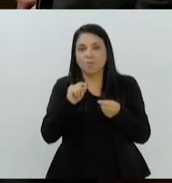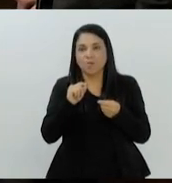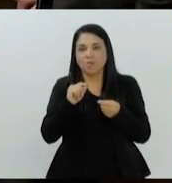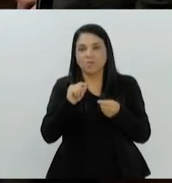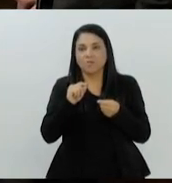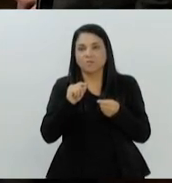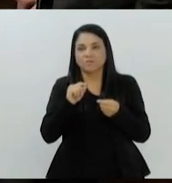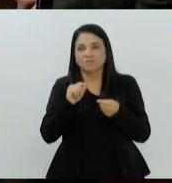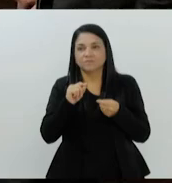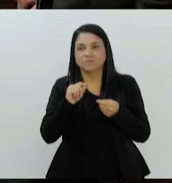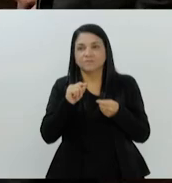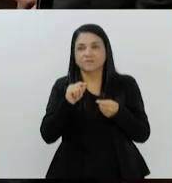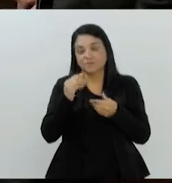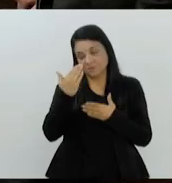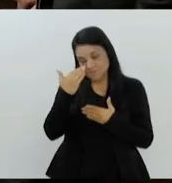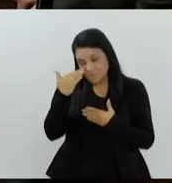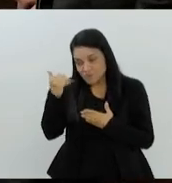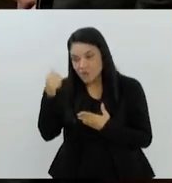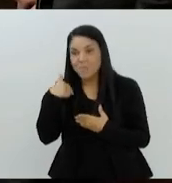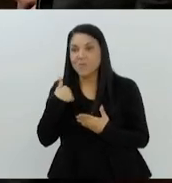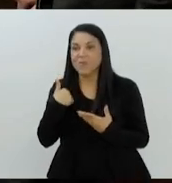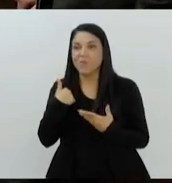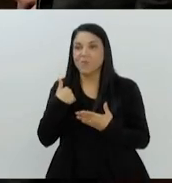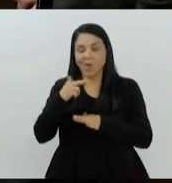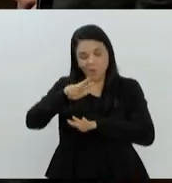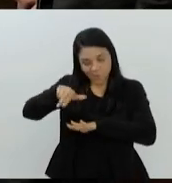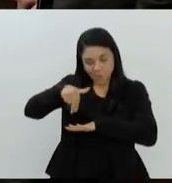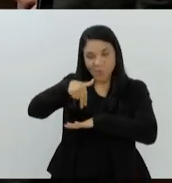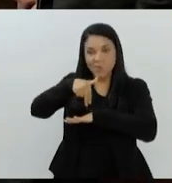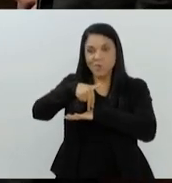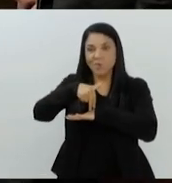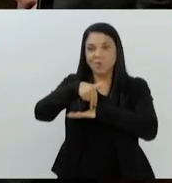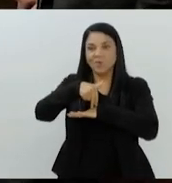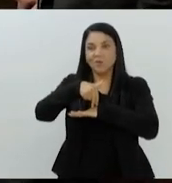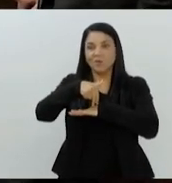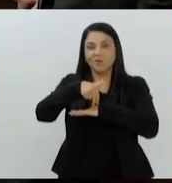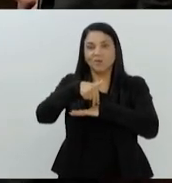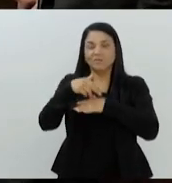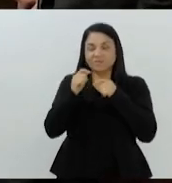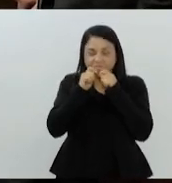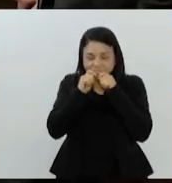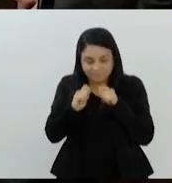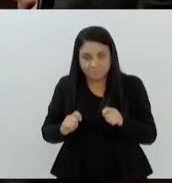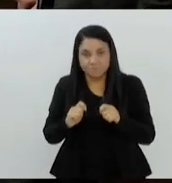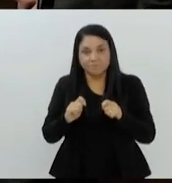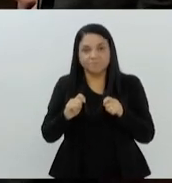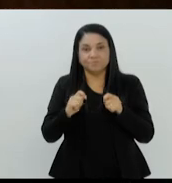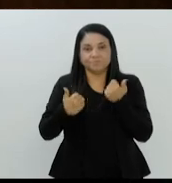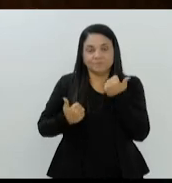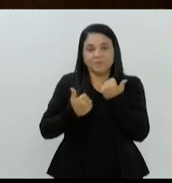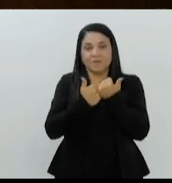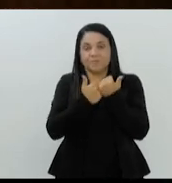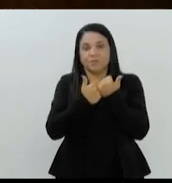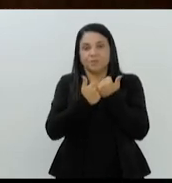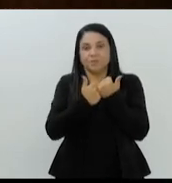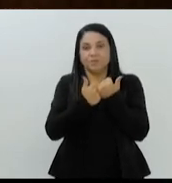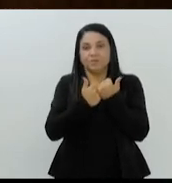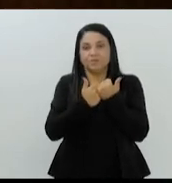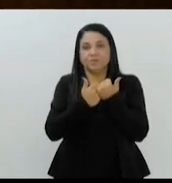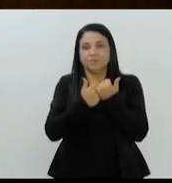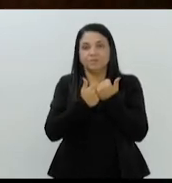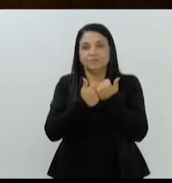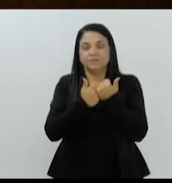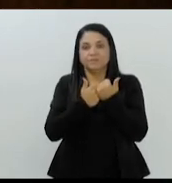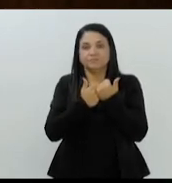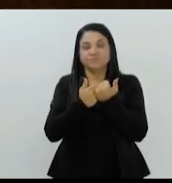O senhor me chamou a lide. Eu só vim a lide como seu assessor. Só teria um jeito. Se